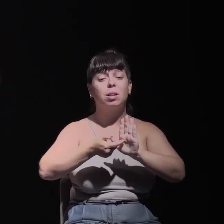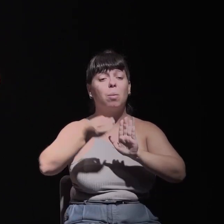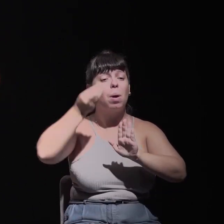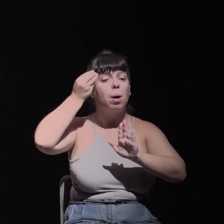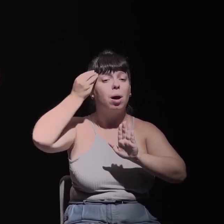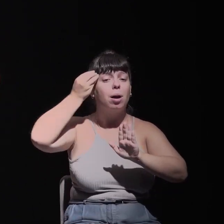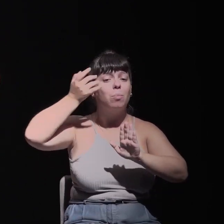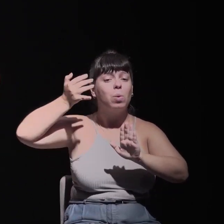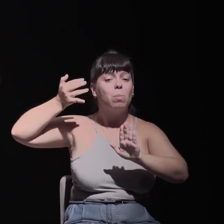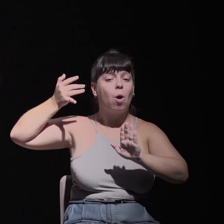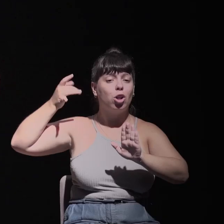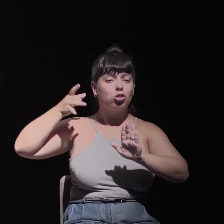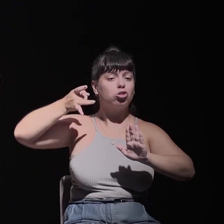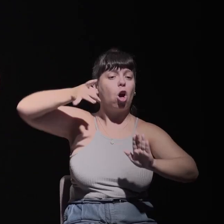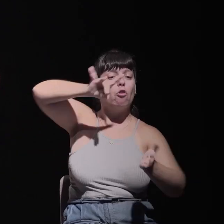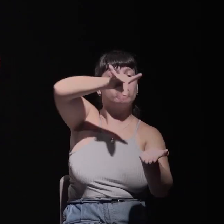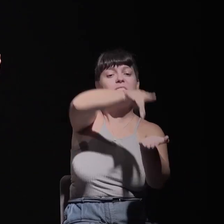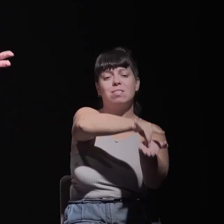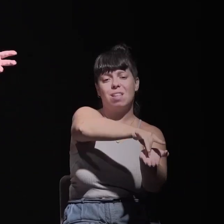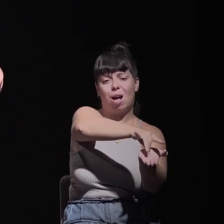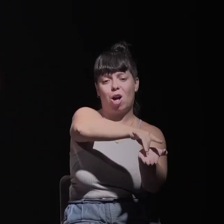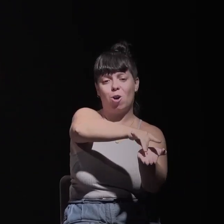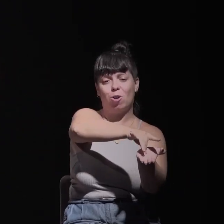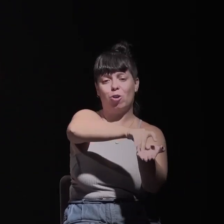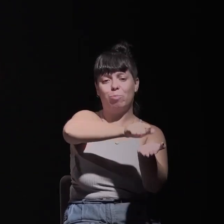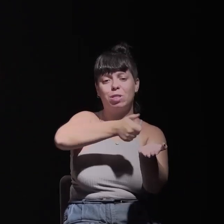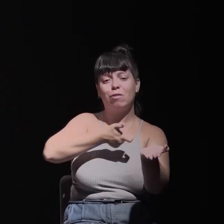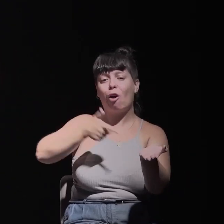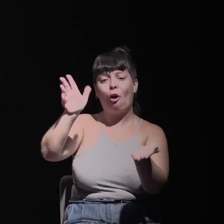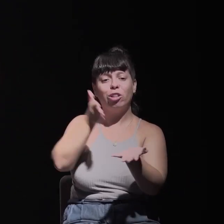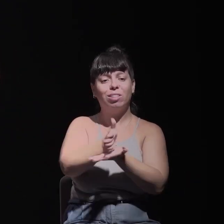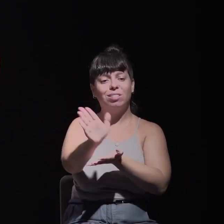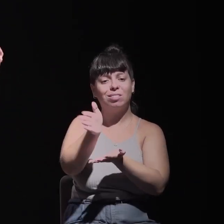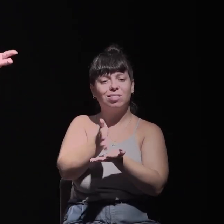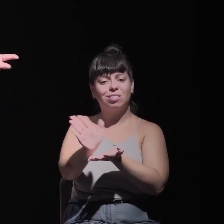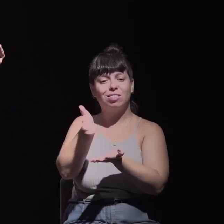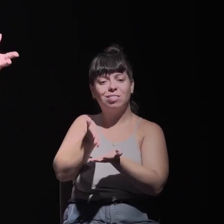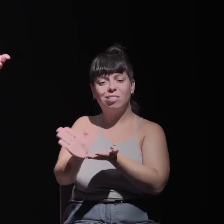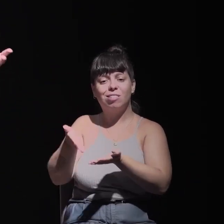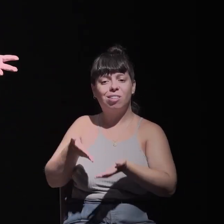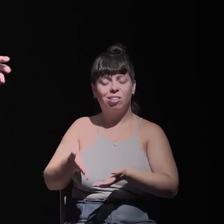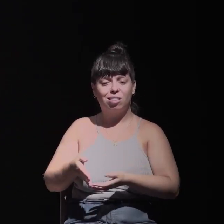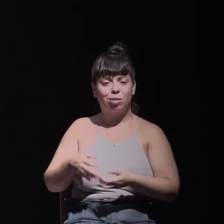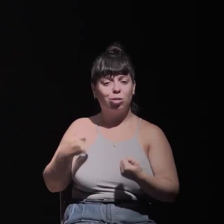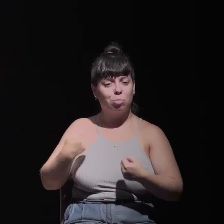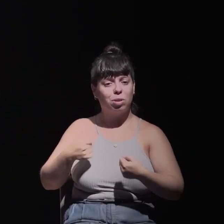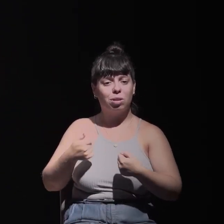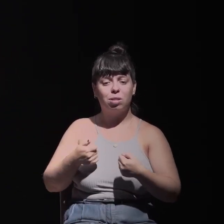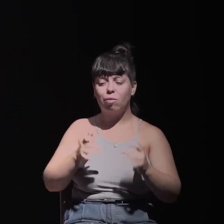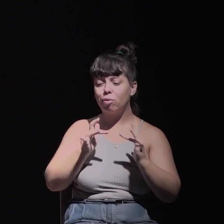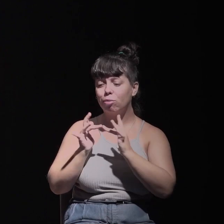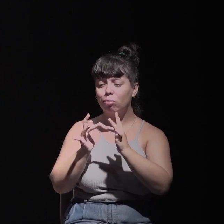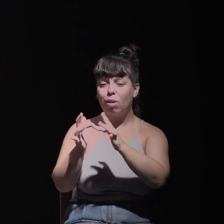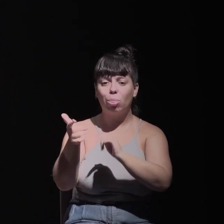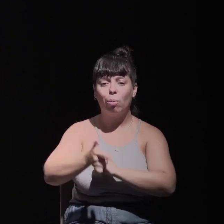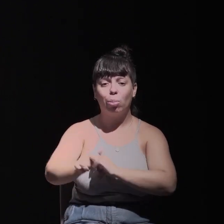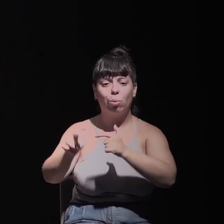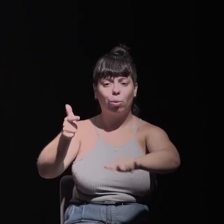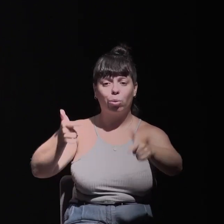não fosse só oficializada. Precisava conhecer outros registros, precisava estar exposta a outras